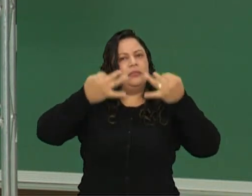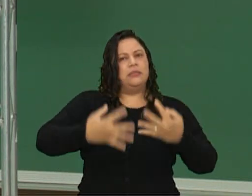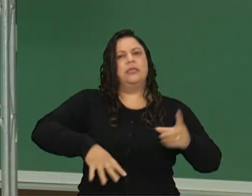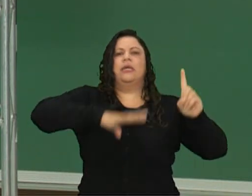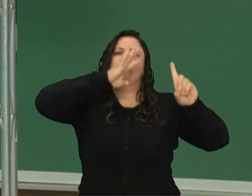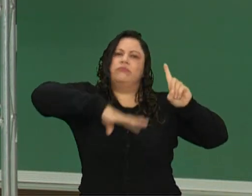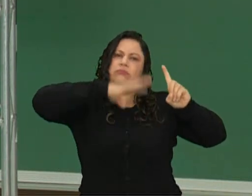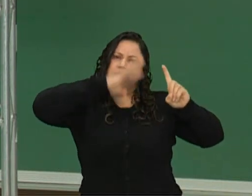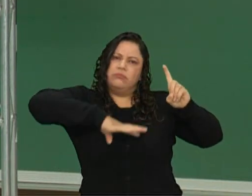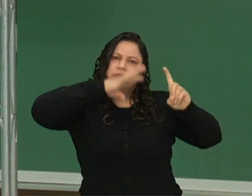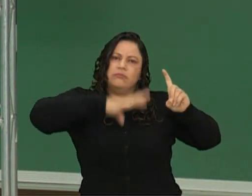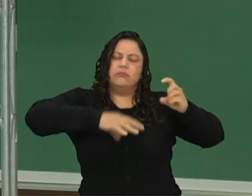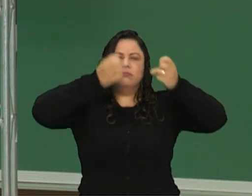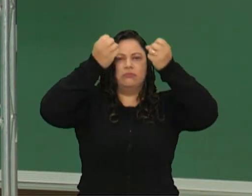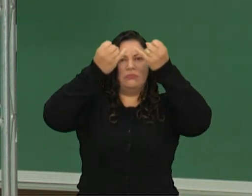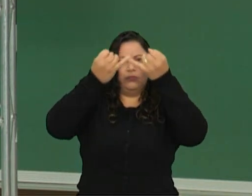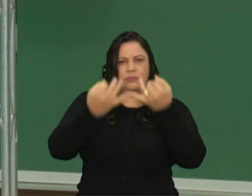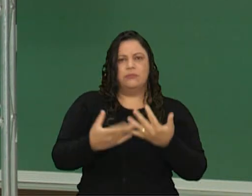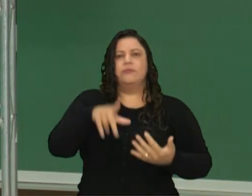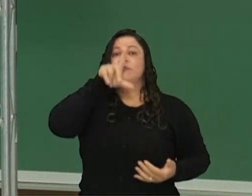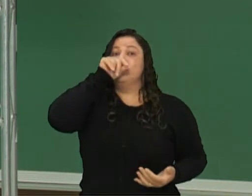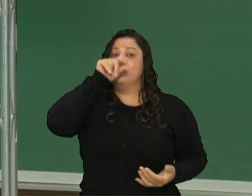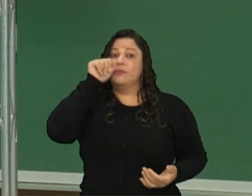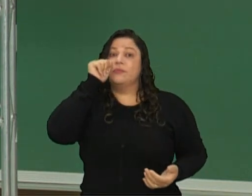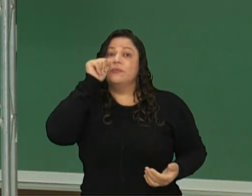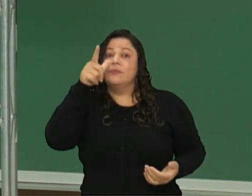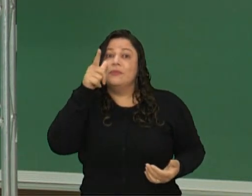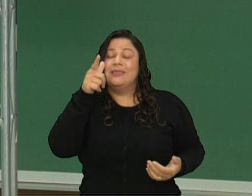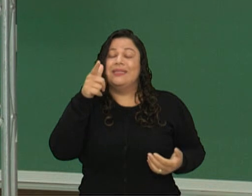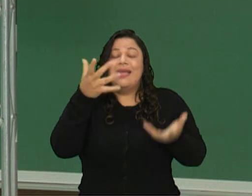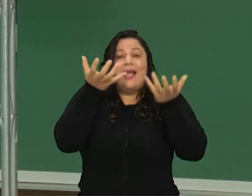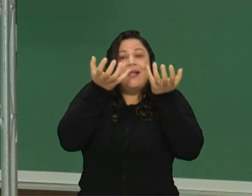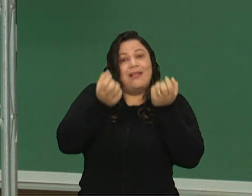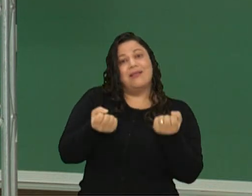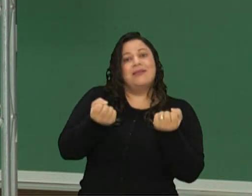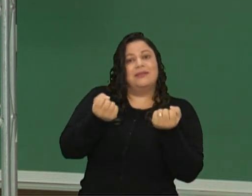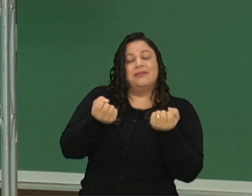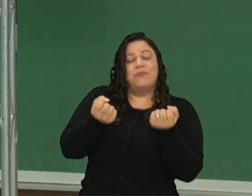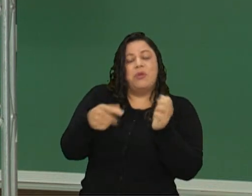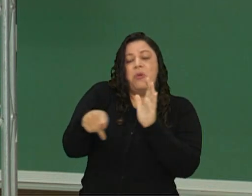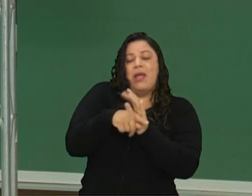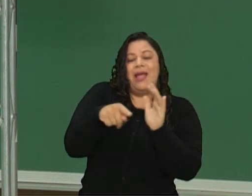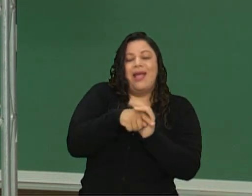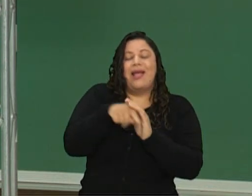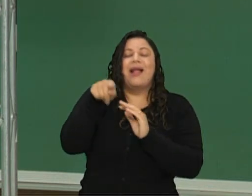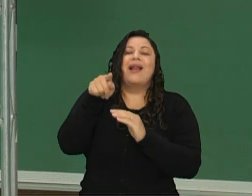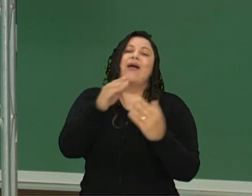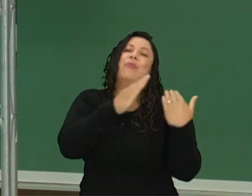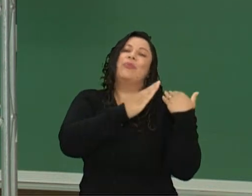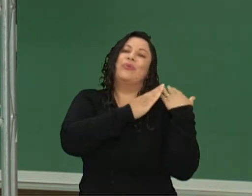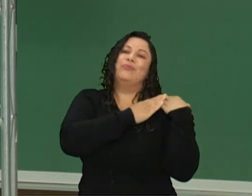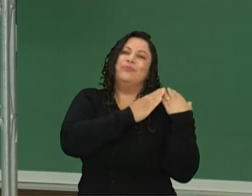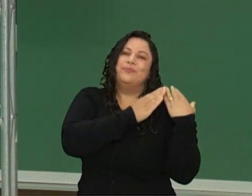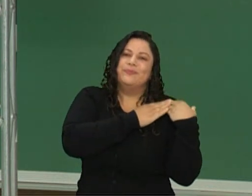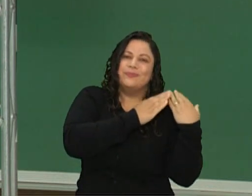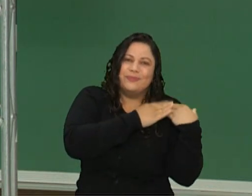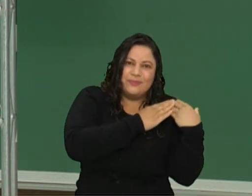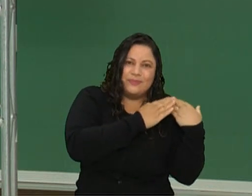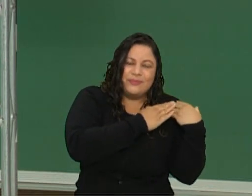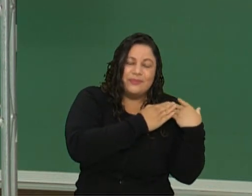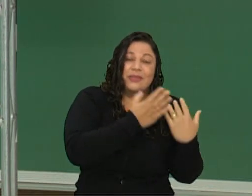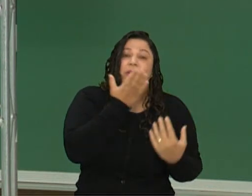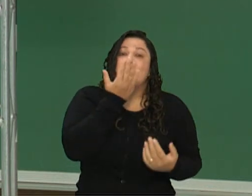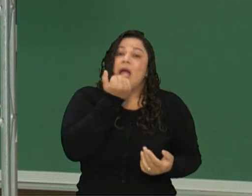das divindades essa semente, o pinhão. E ela é responsável pelo replante, porque ela come alguns e